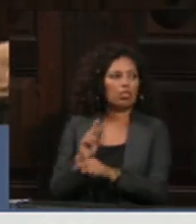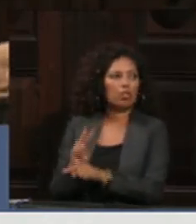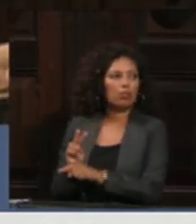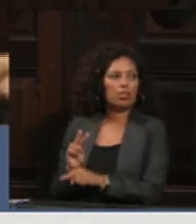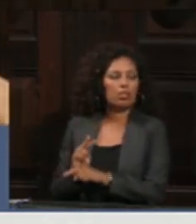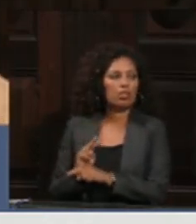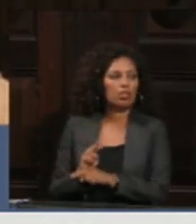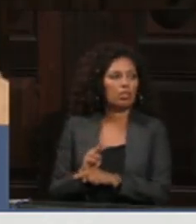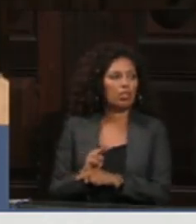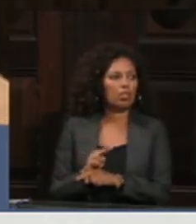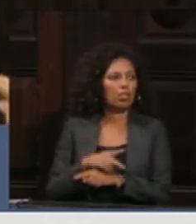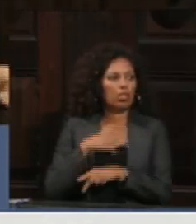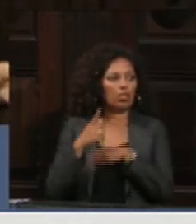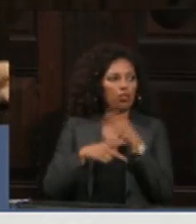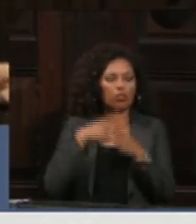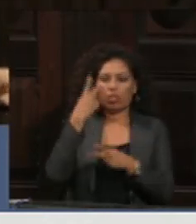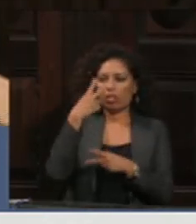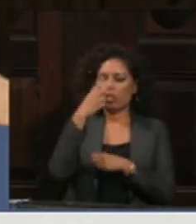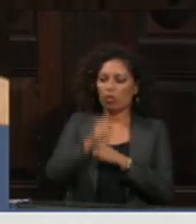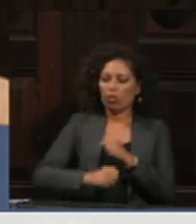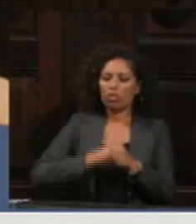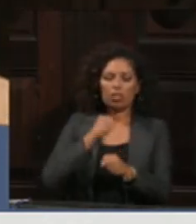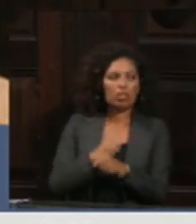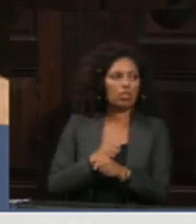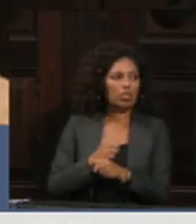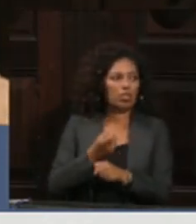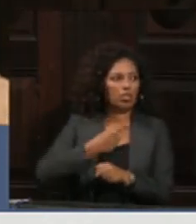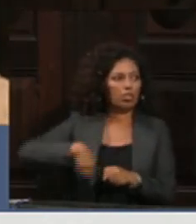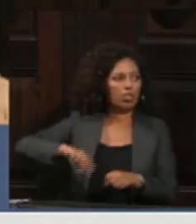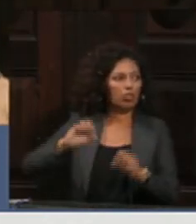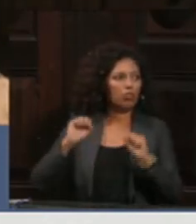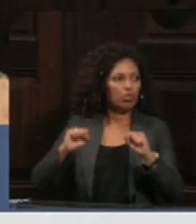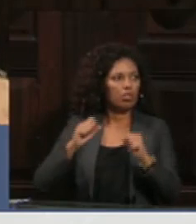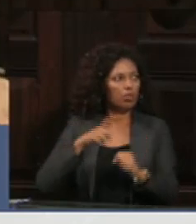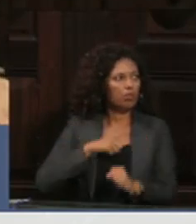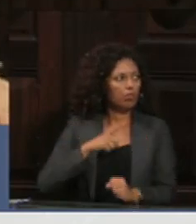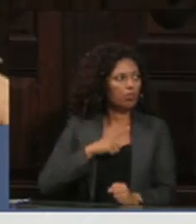dizer que daqui a 2 anos poderemos ter